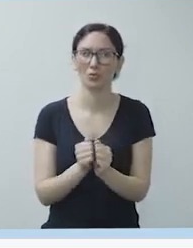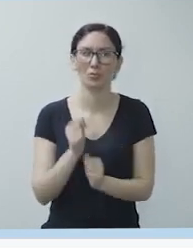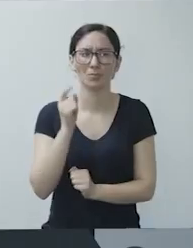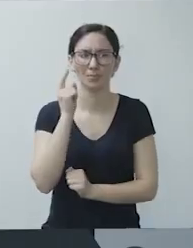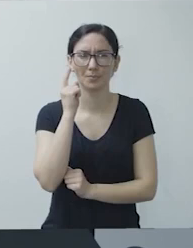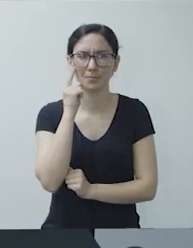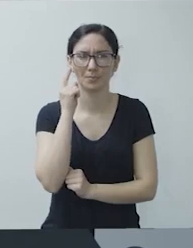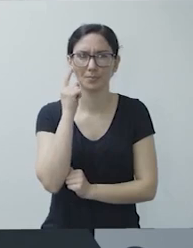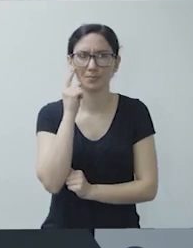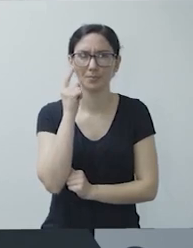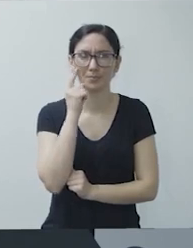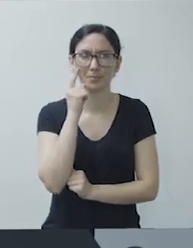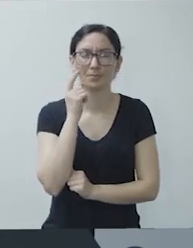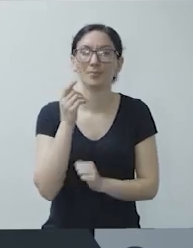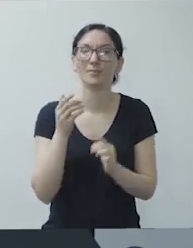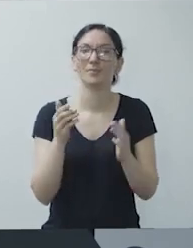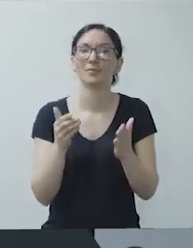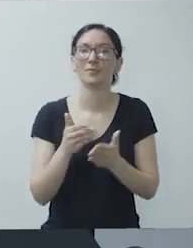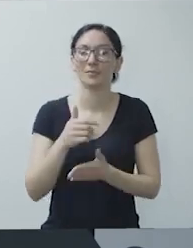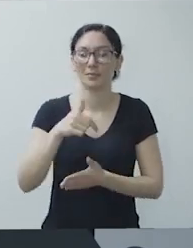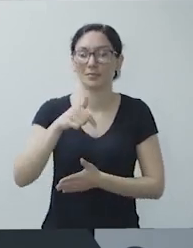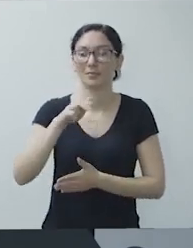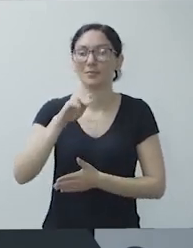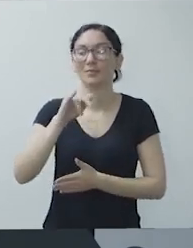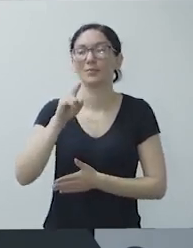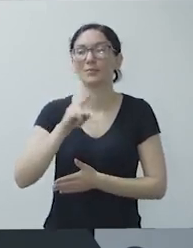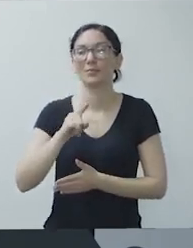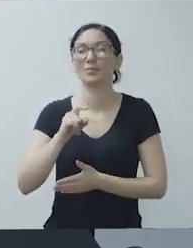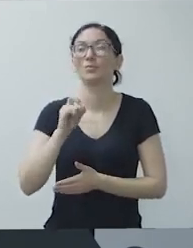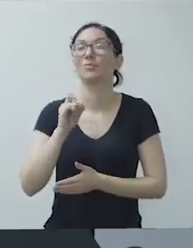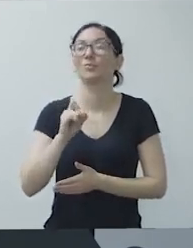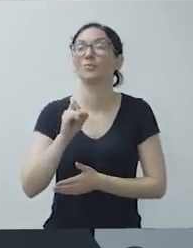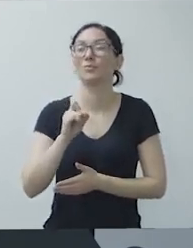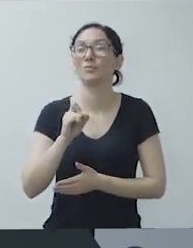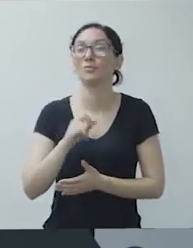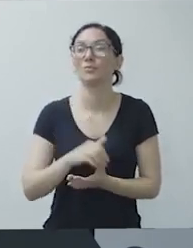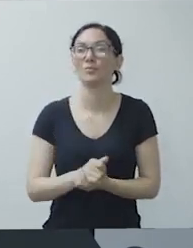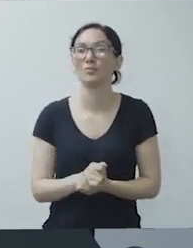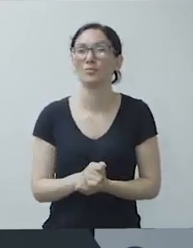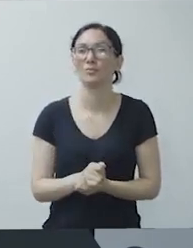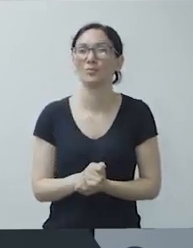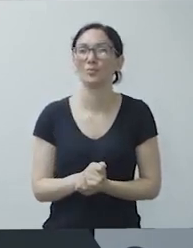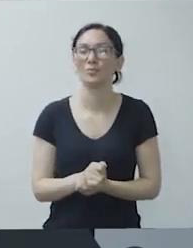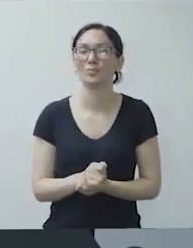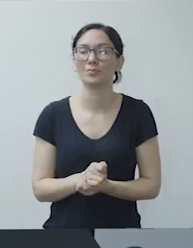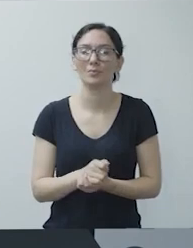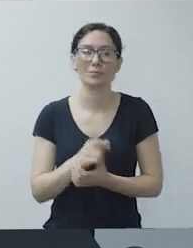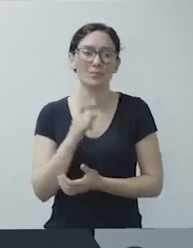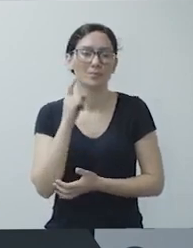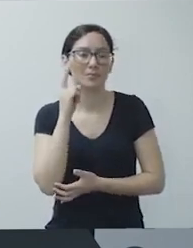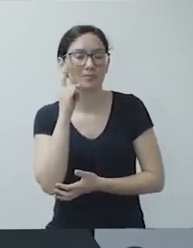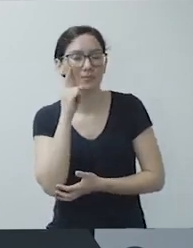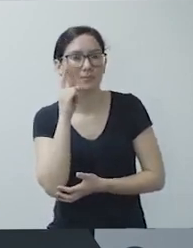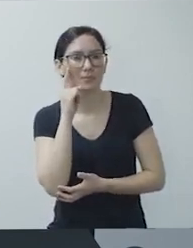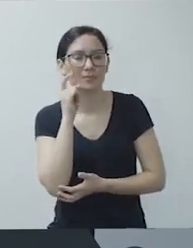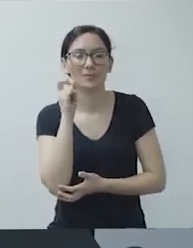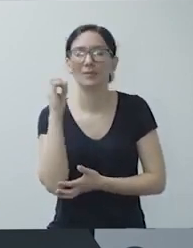Nesse quiz agora, nós vamos fazer sabe o quê? Vamos pensar